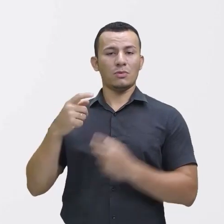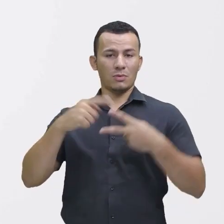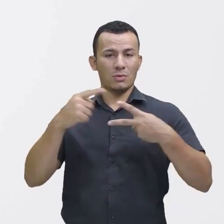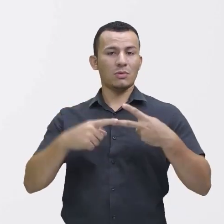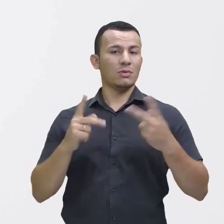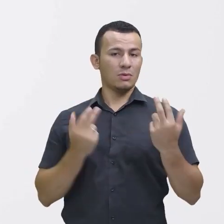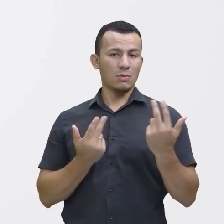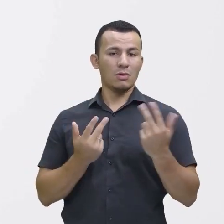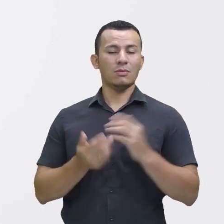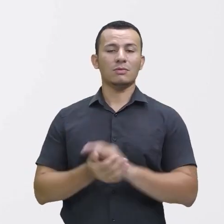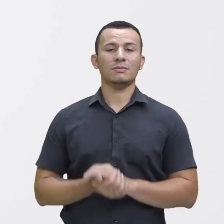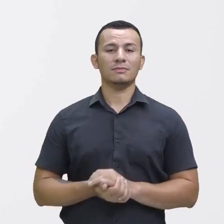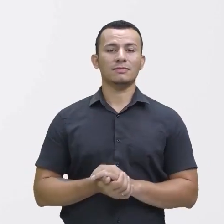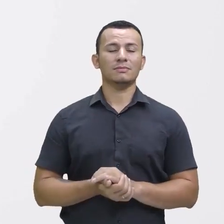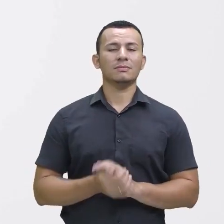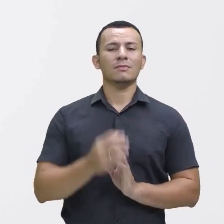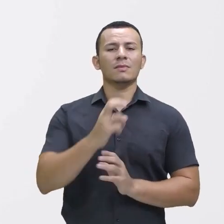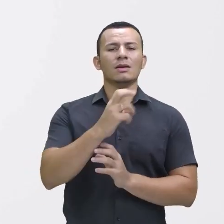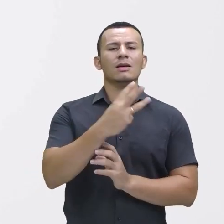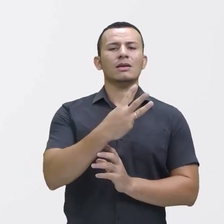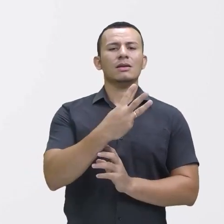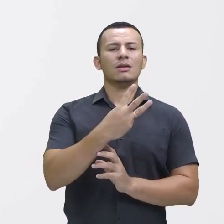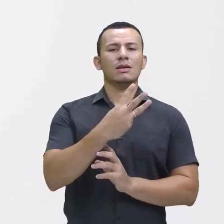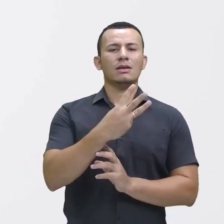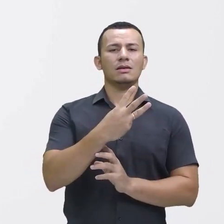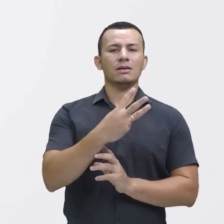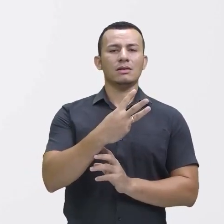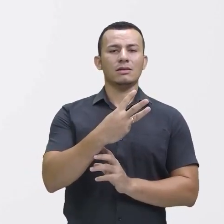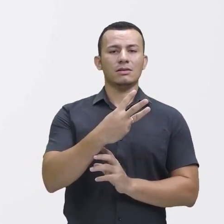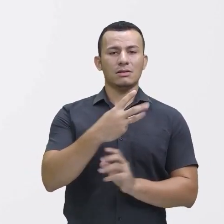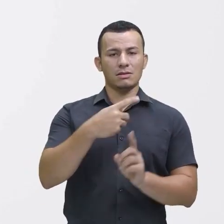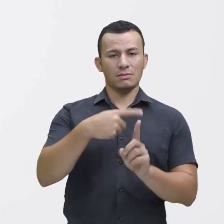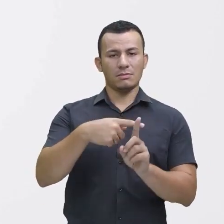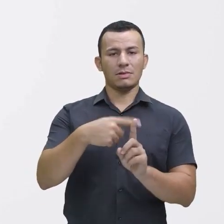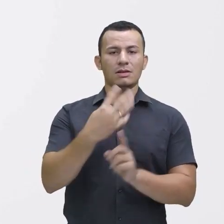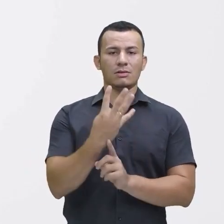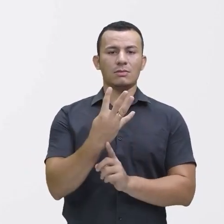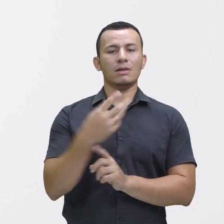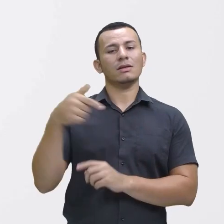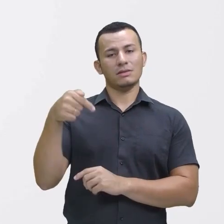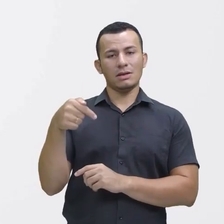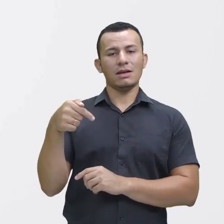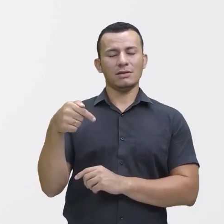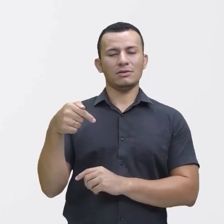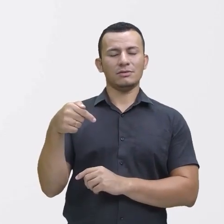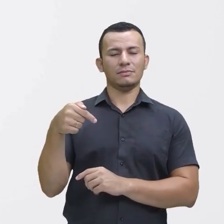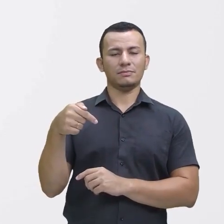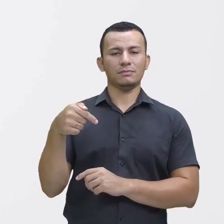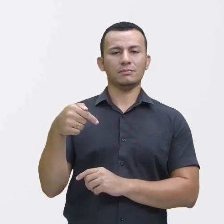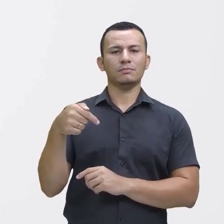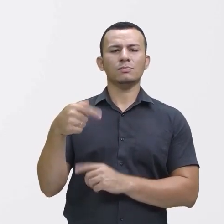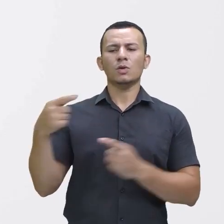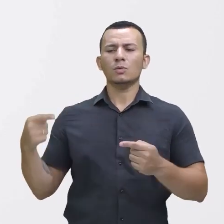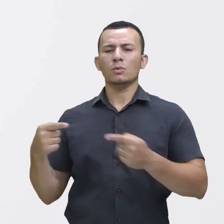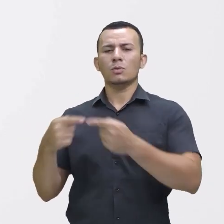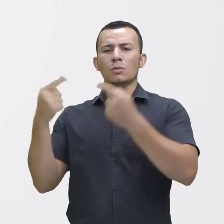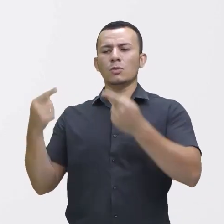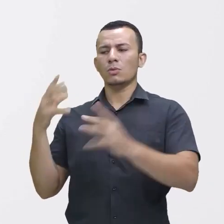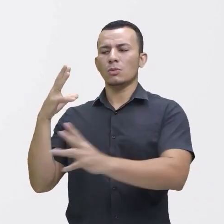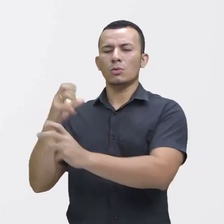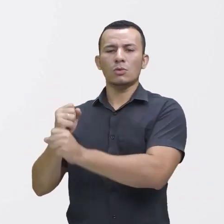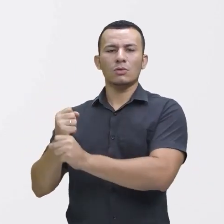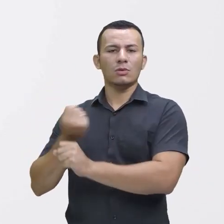4. 3 mais 4, quanto é? 3 mais 4 é 7, não é isso? Qual é o numeral do outro lado que somando vai dar o